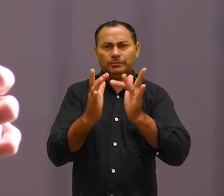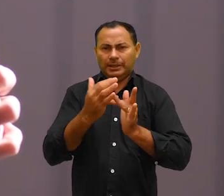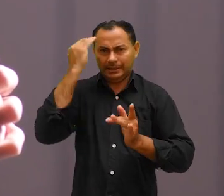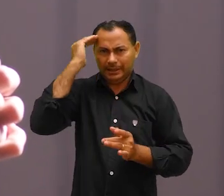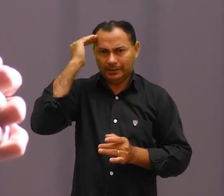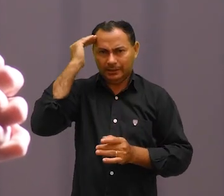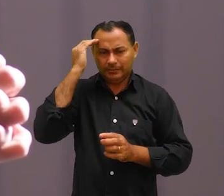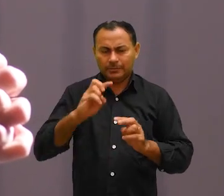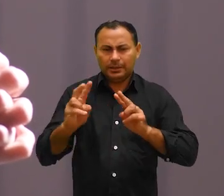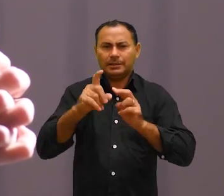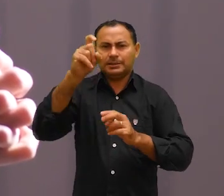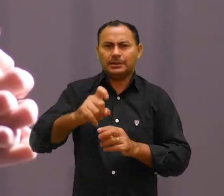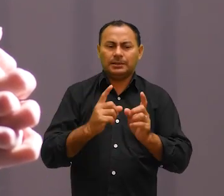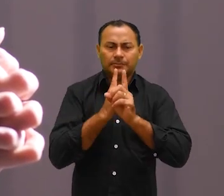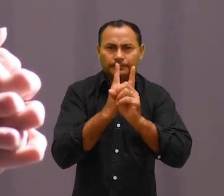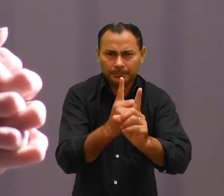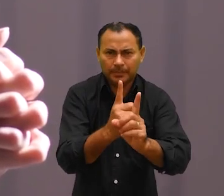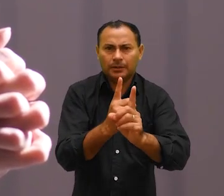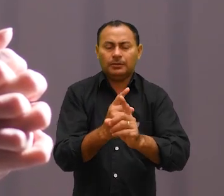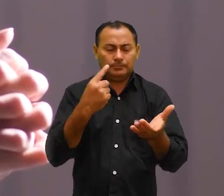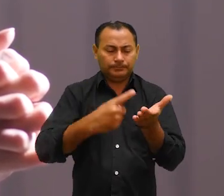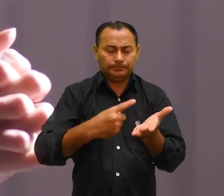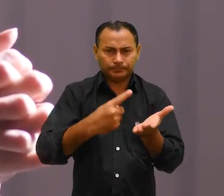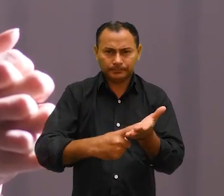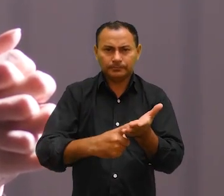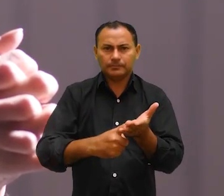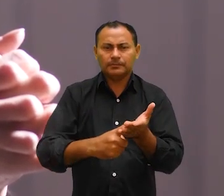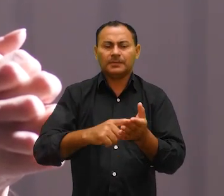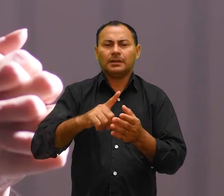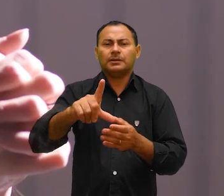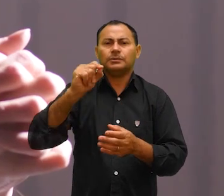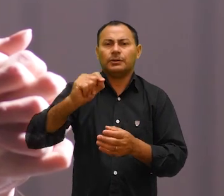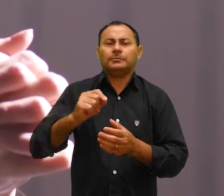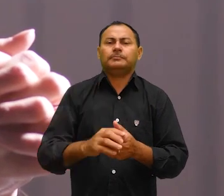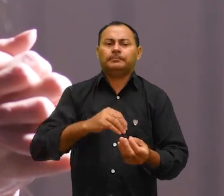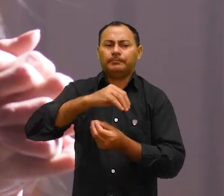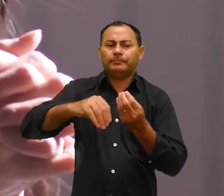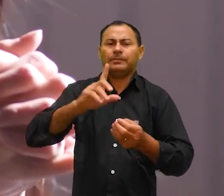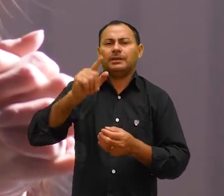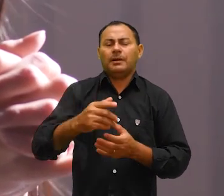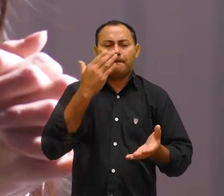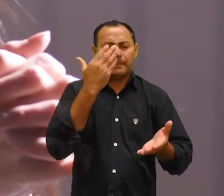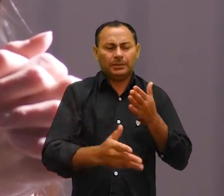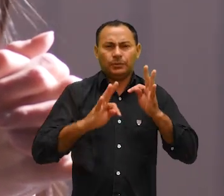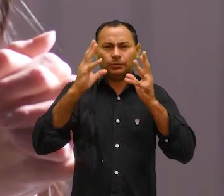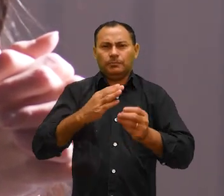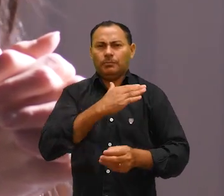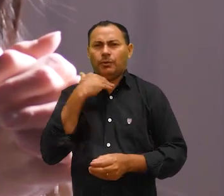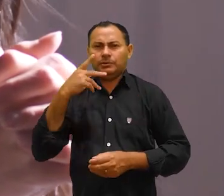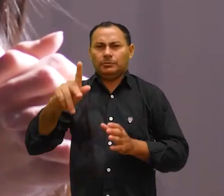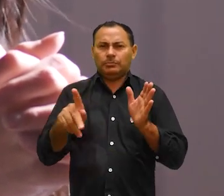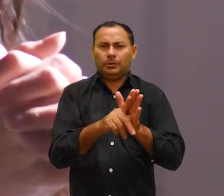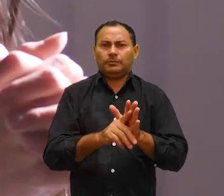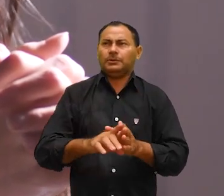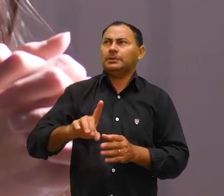o preço que se paga para ser um discípulo e o compromisso que essa escolha envolve, este já perdeu tudo, já morreu para o